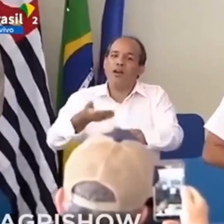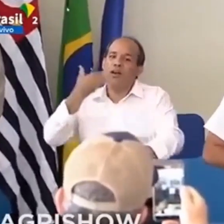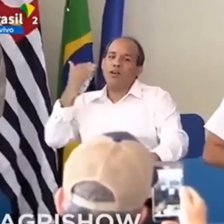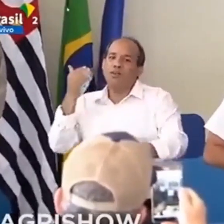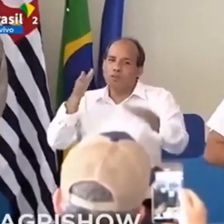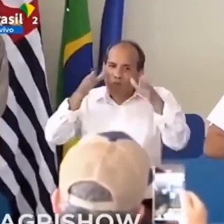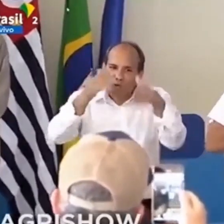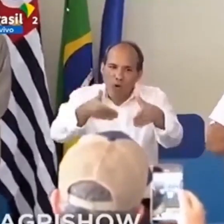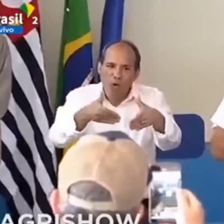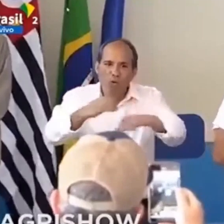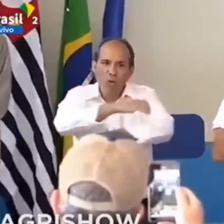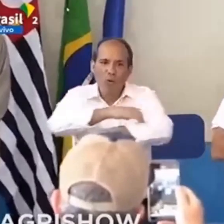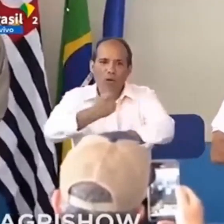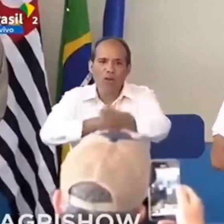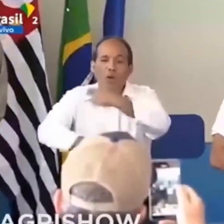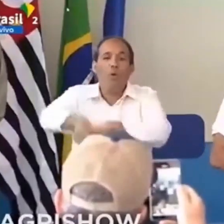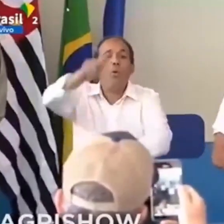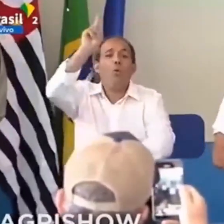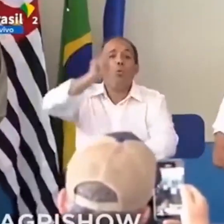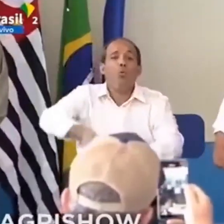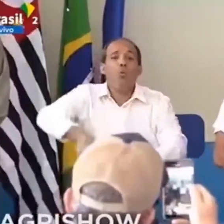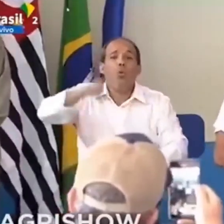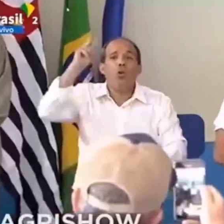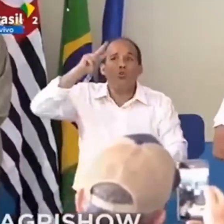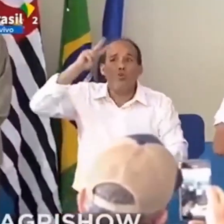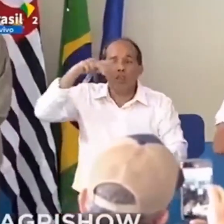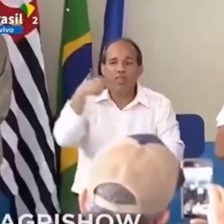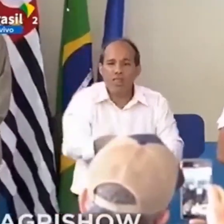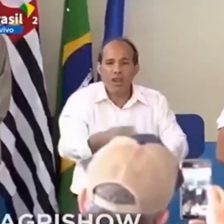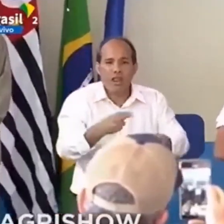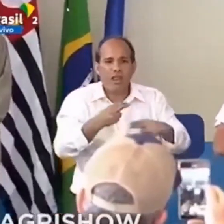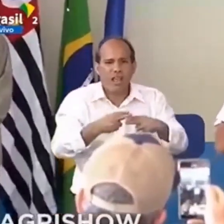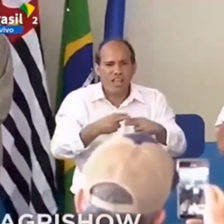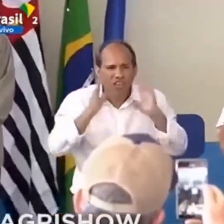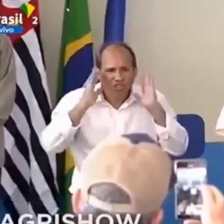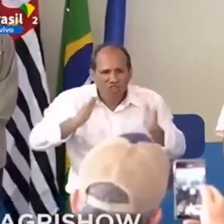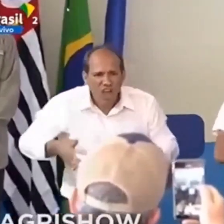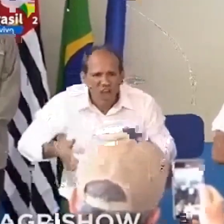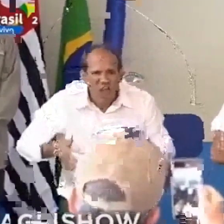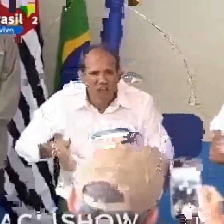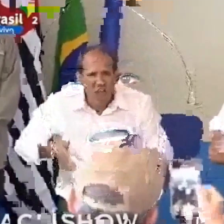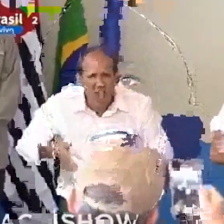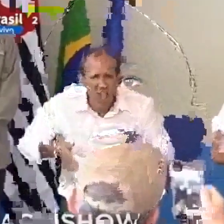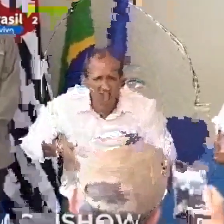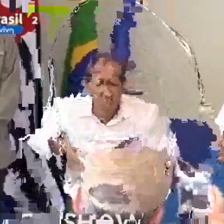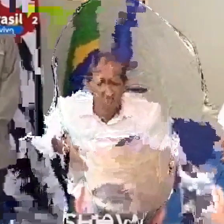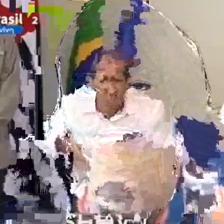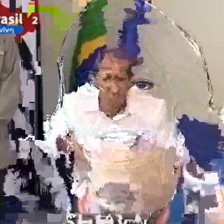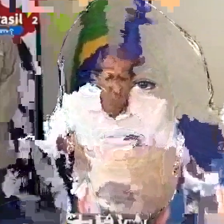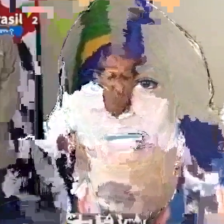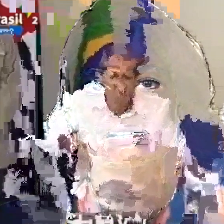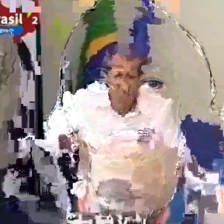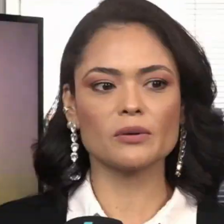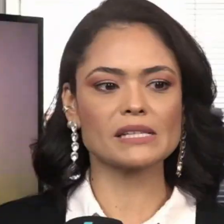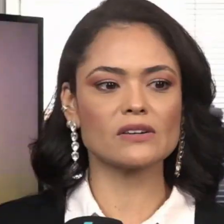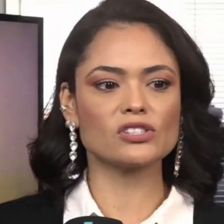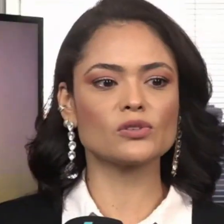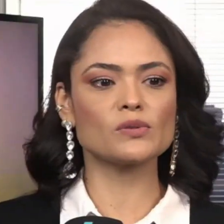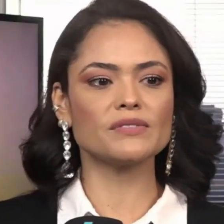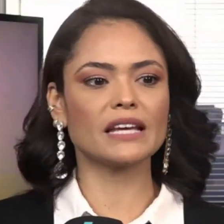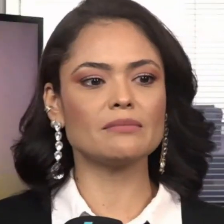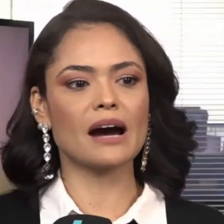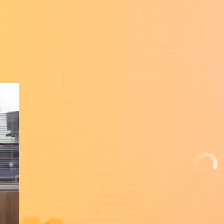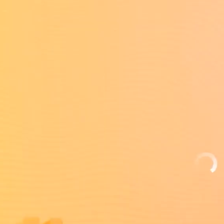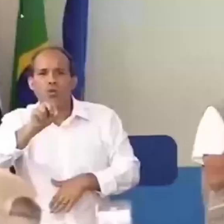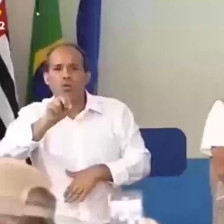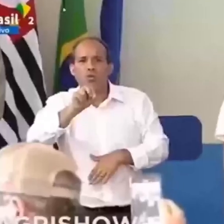sigilo na justiça federal do DF sem detalhes sobre a denúncia ou pena do ministério Inclusive tem imagens